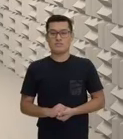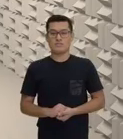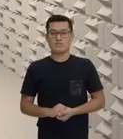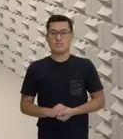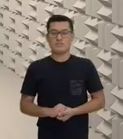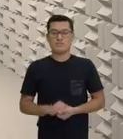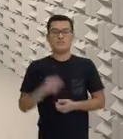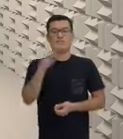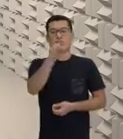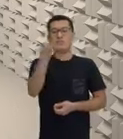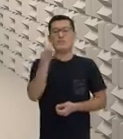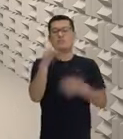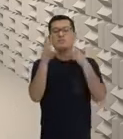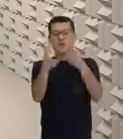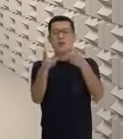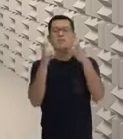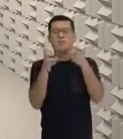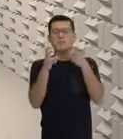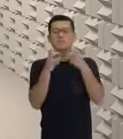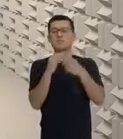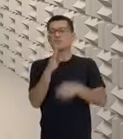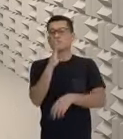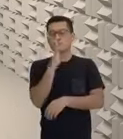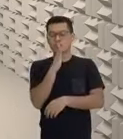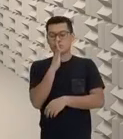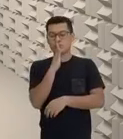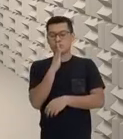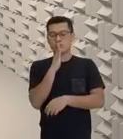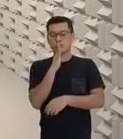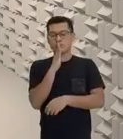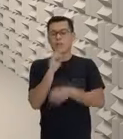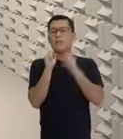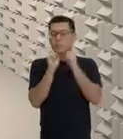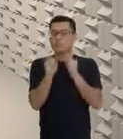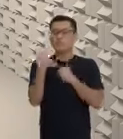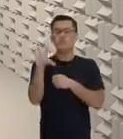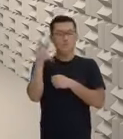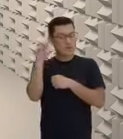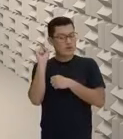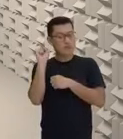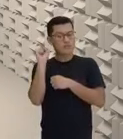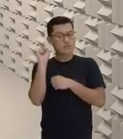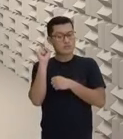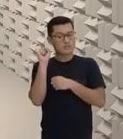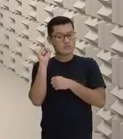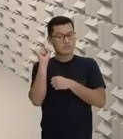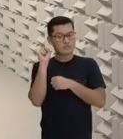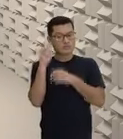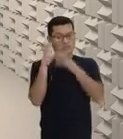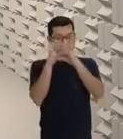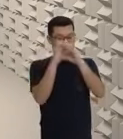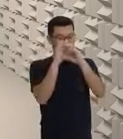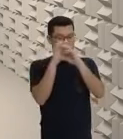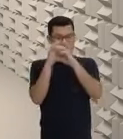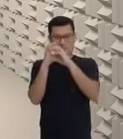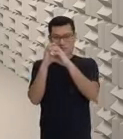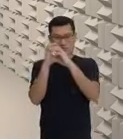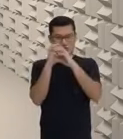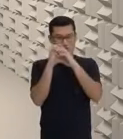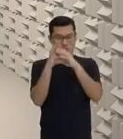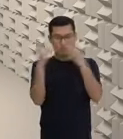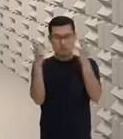e vocês perceberam né e eu puderam ouvir né no momento em que a câmera foi